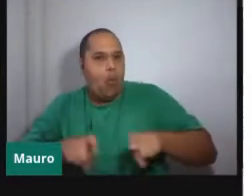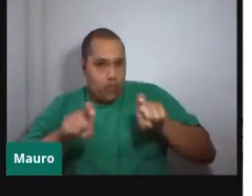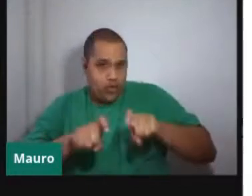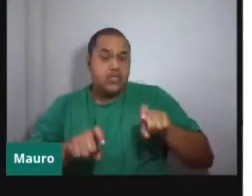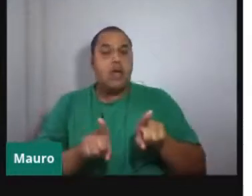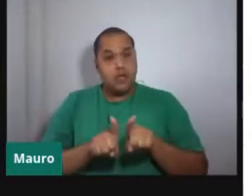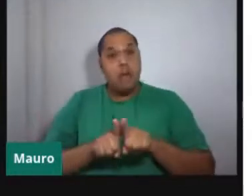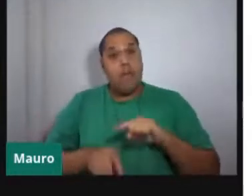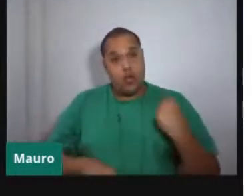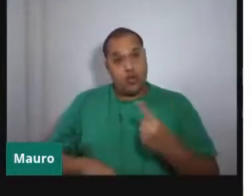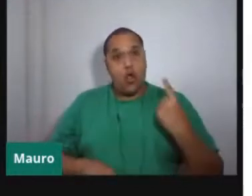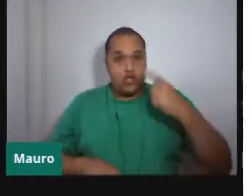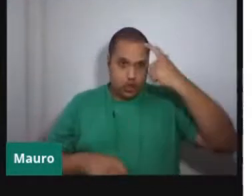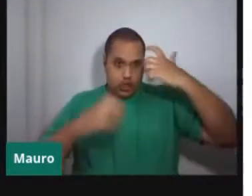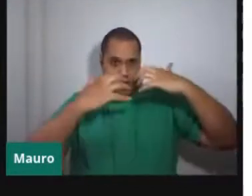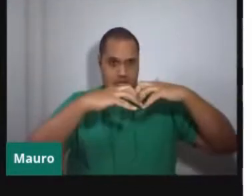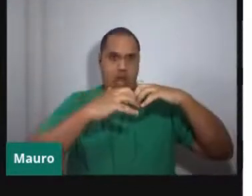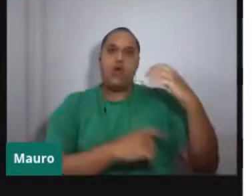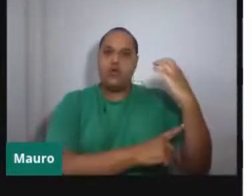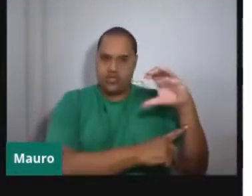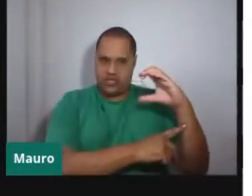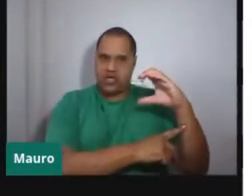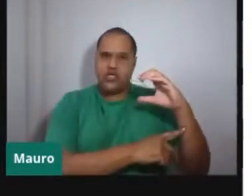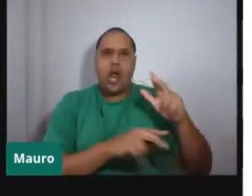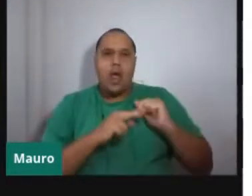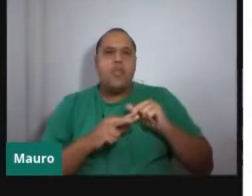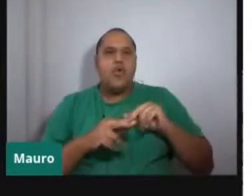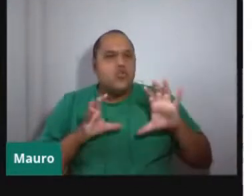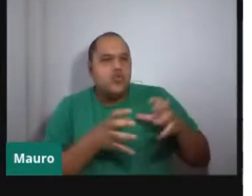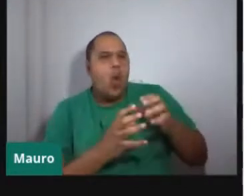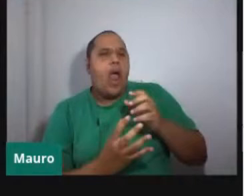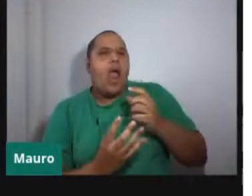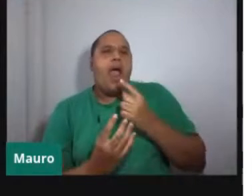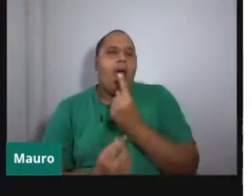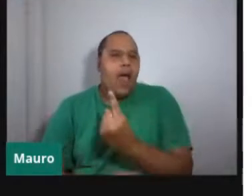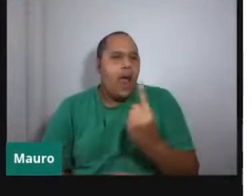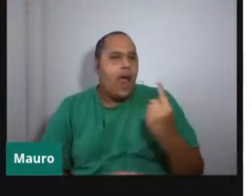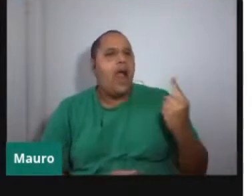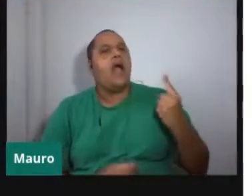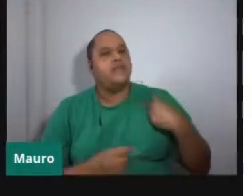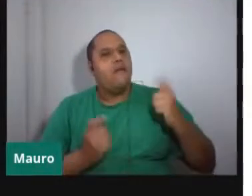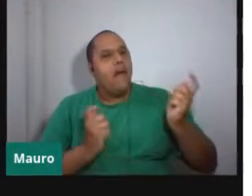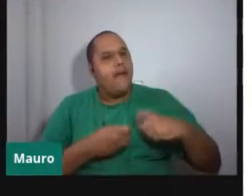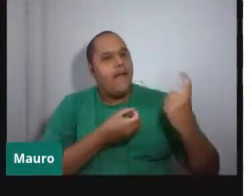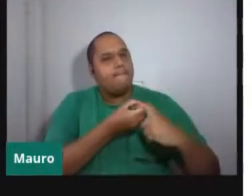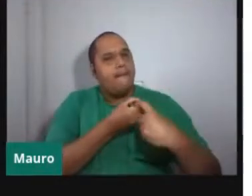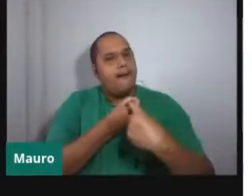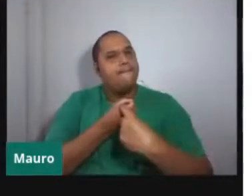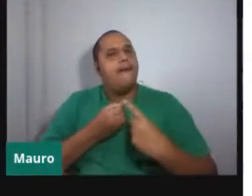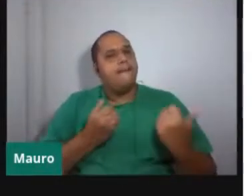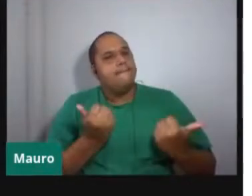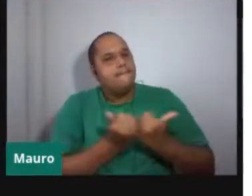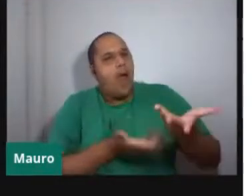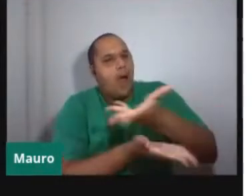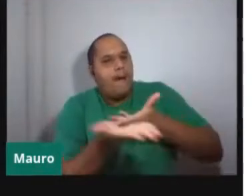nós, cada um com a sua contribuição acaba gerando trabalhos que trazem talvez mais